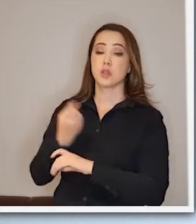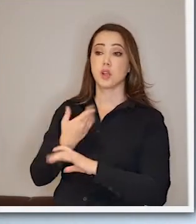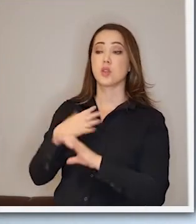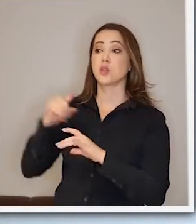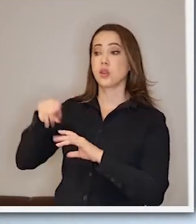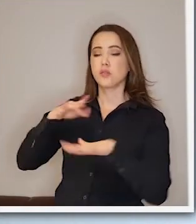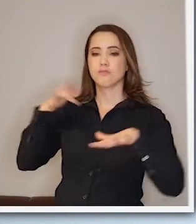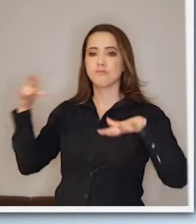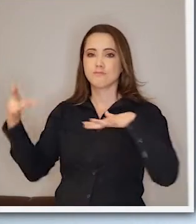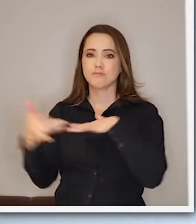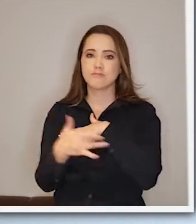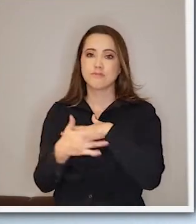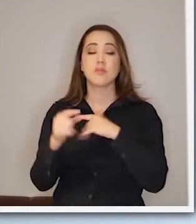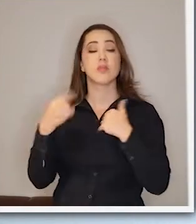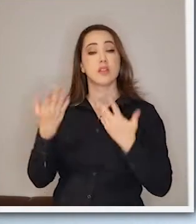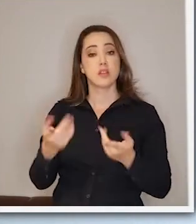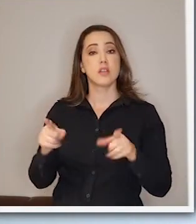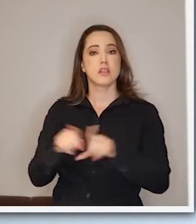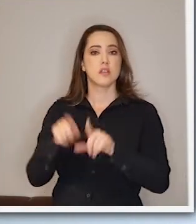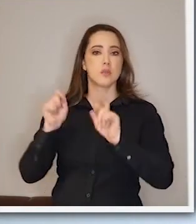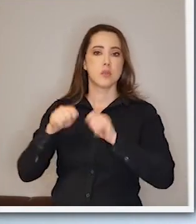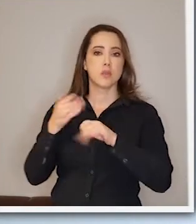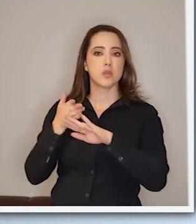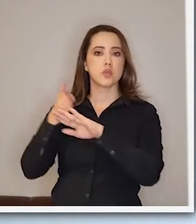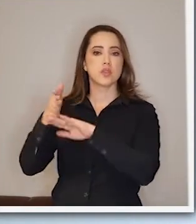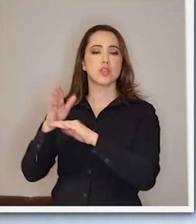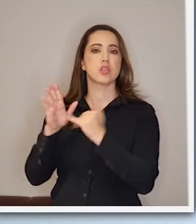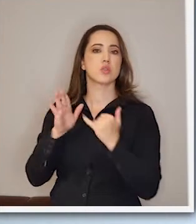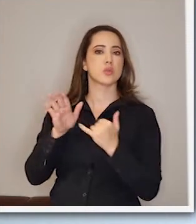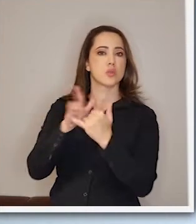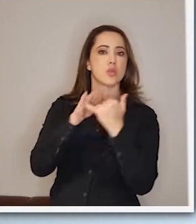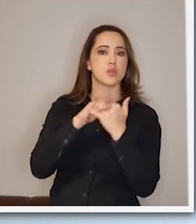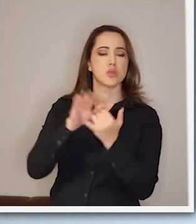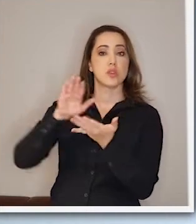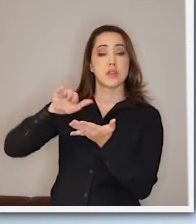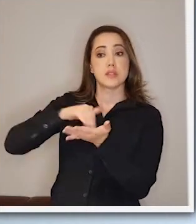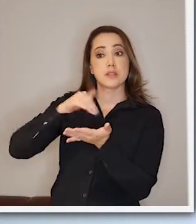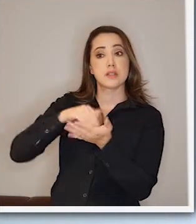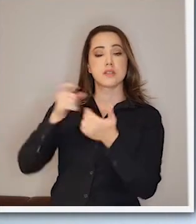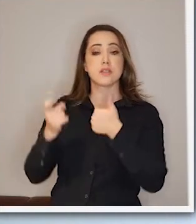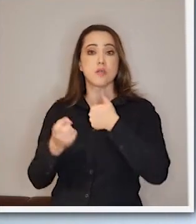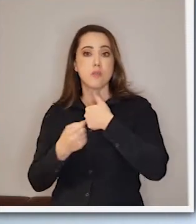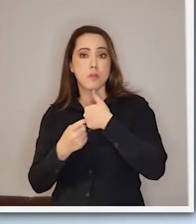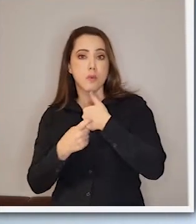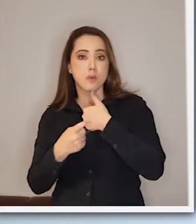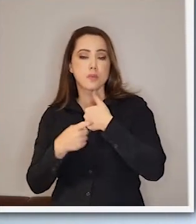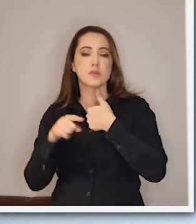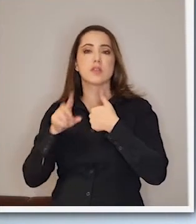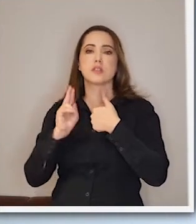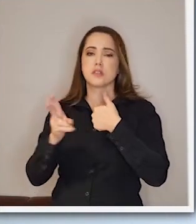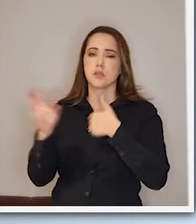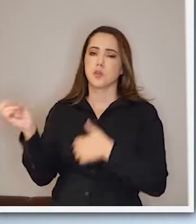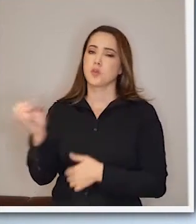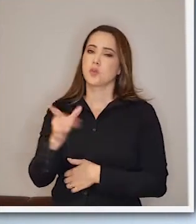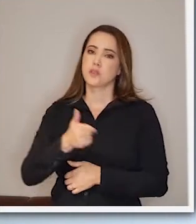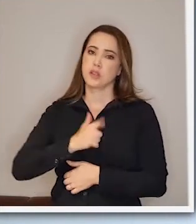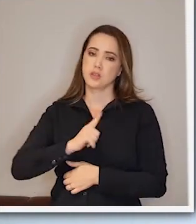nossas redes sociais do Block One Podcast. Também você pode ir no nosso canal se inscrever, ativa o sininho lá que você vai receber sempre uma